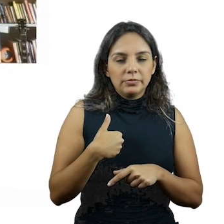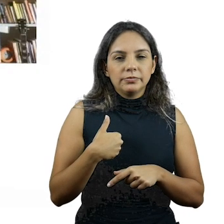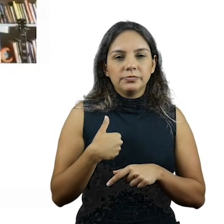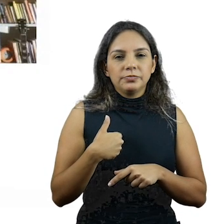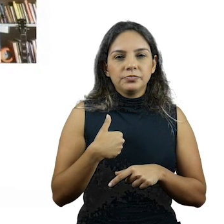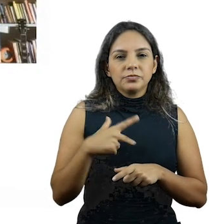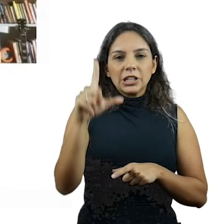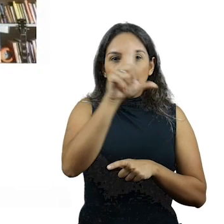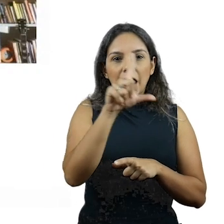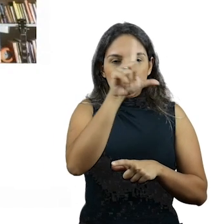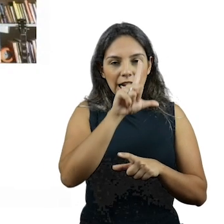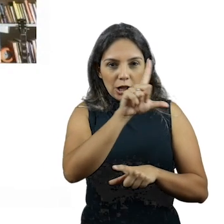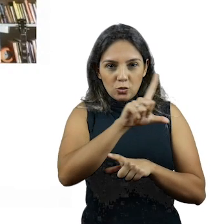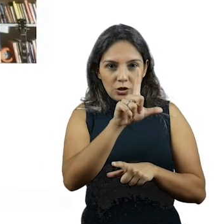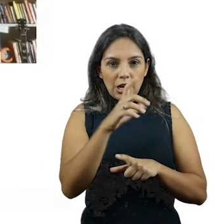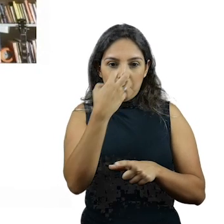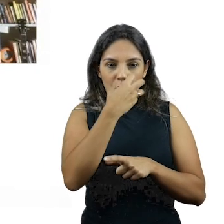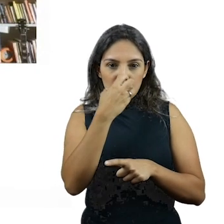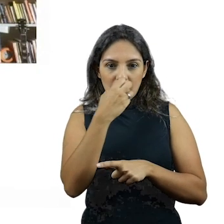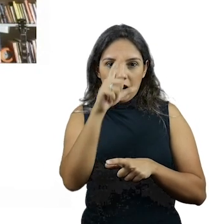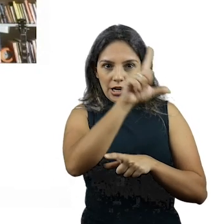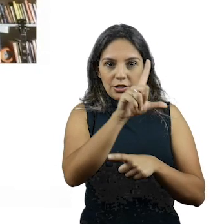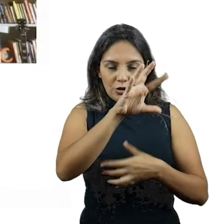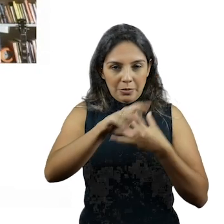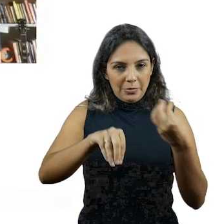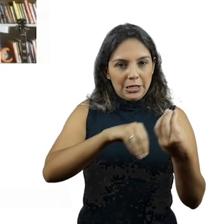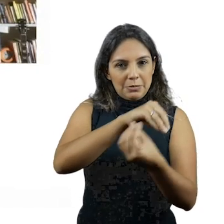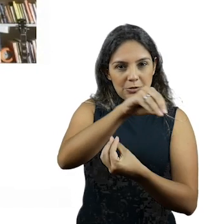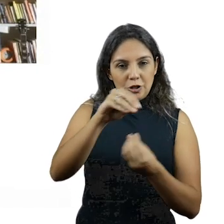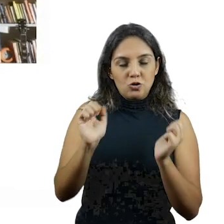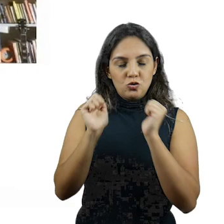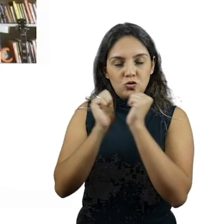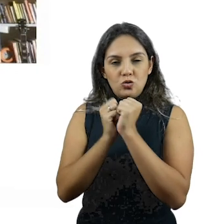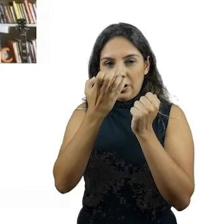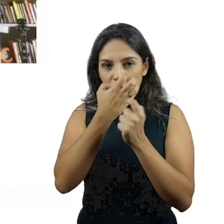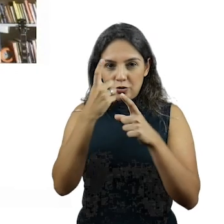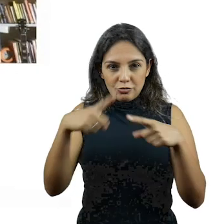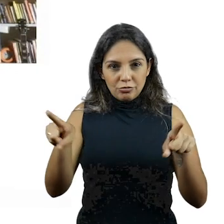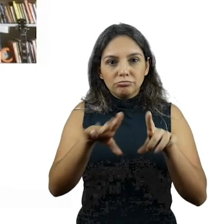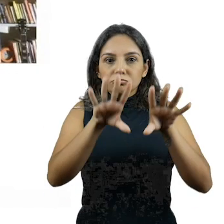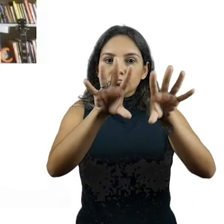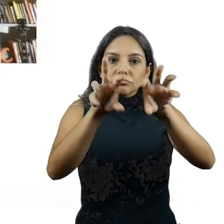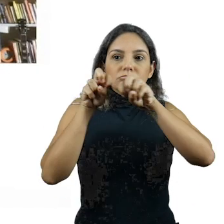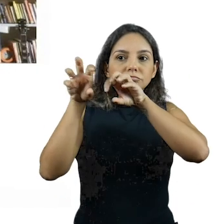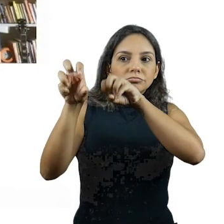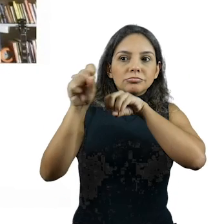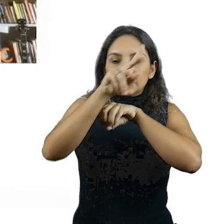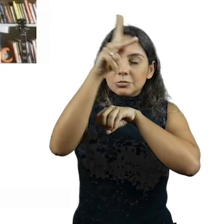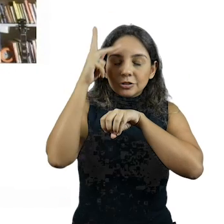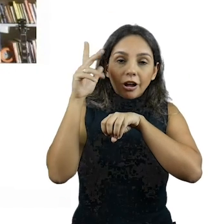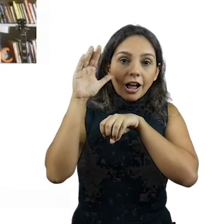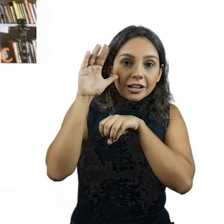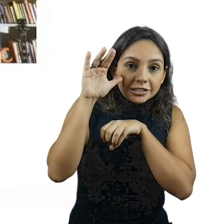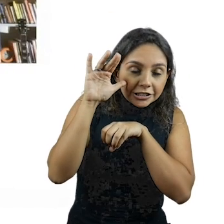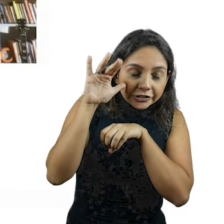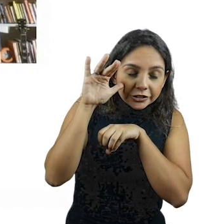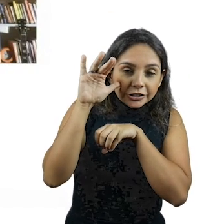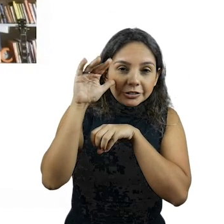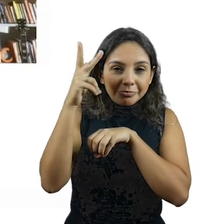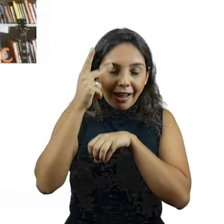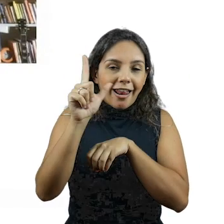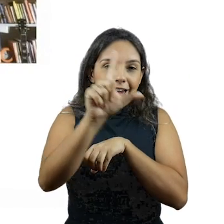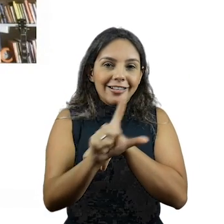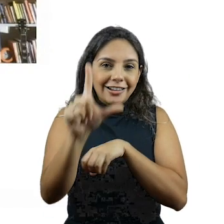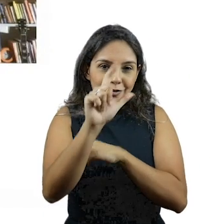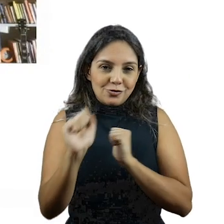forma, pela música, atrair a atenção das pessoas para a literatura. Assim, a ideia